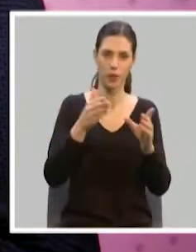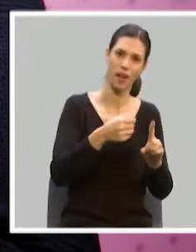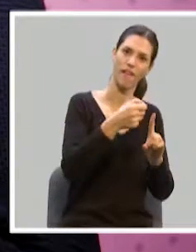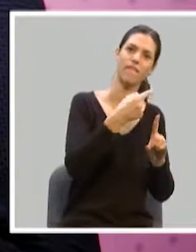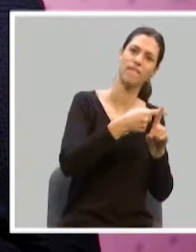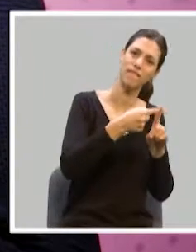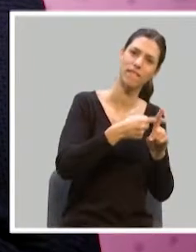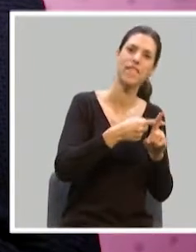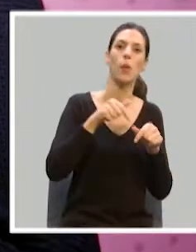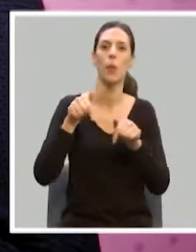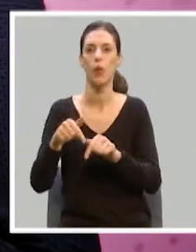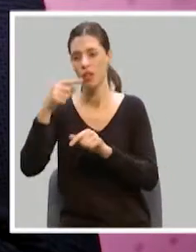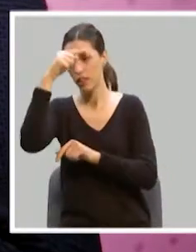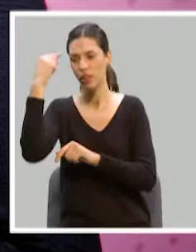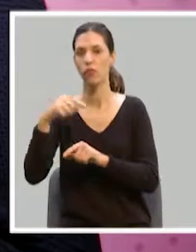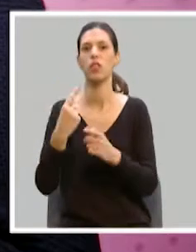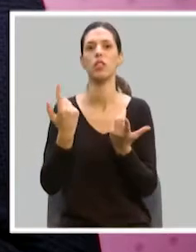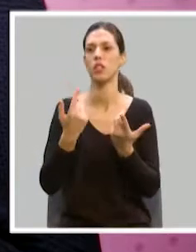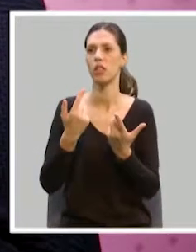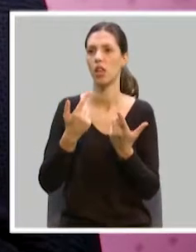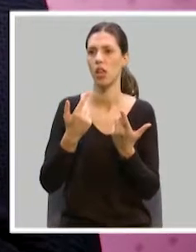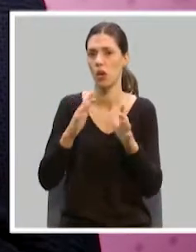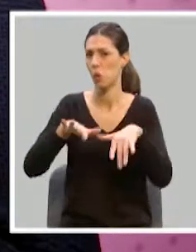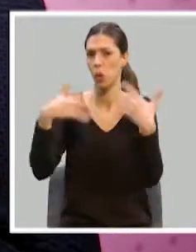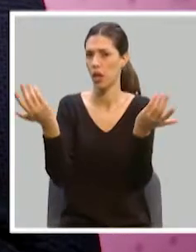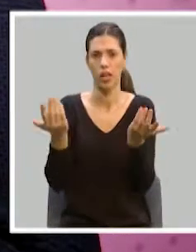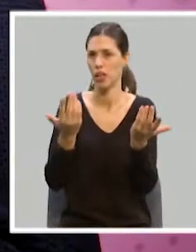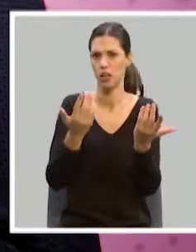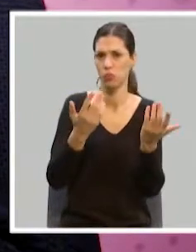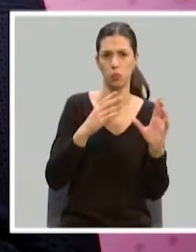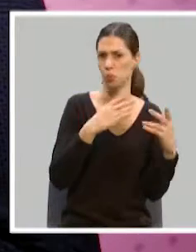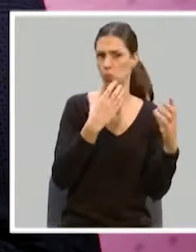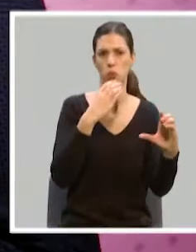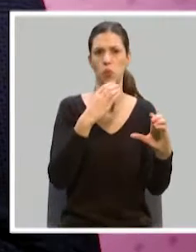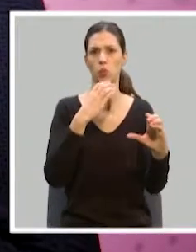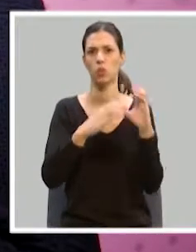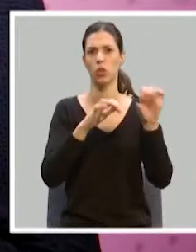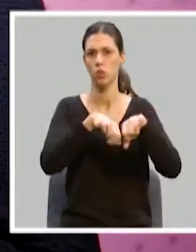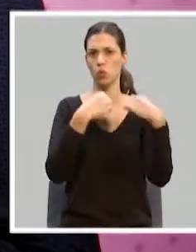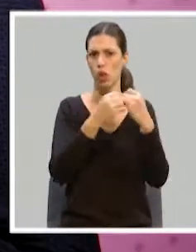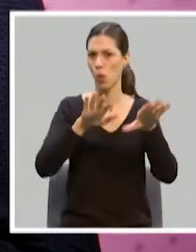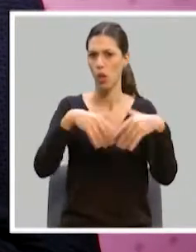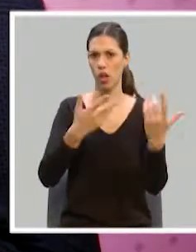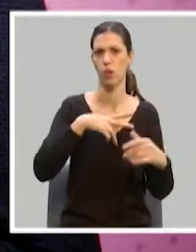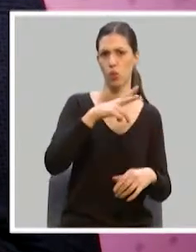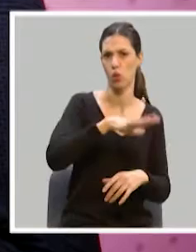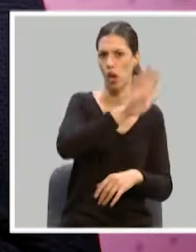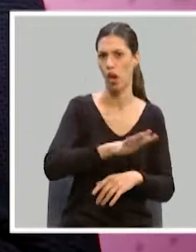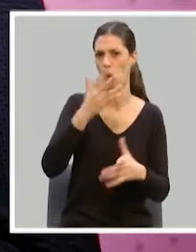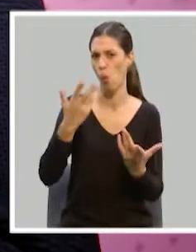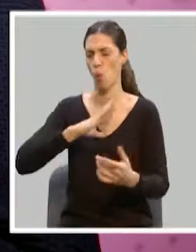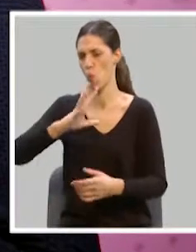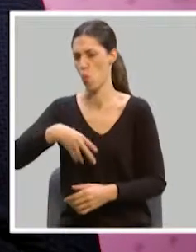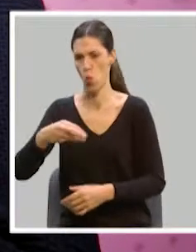mas muito interessante difícil hoje em dia eu diria que a trabalhar em qualquer órgão de comunicação social em Portugal no mundo